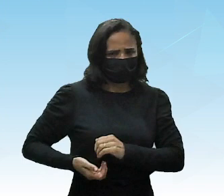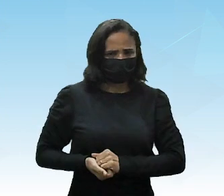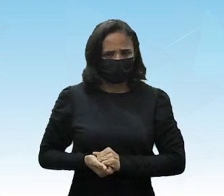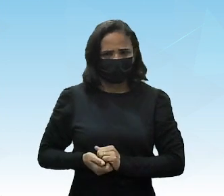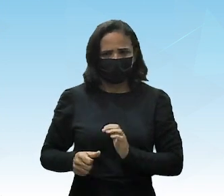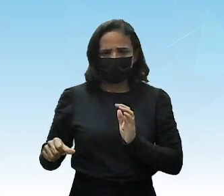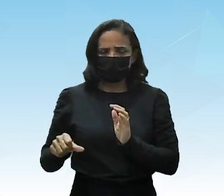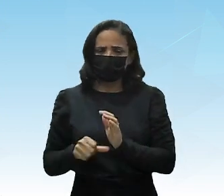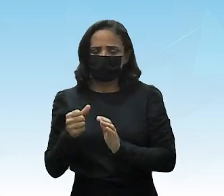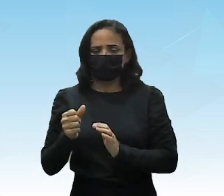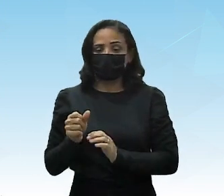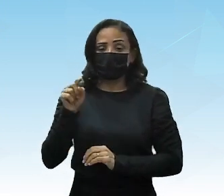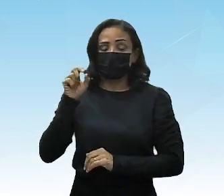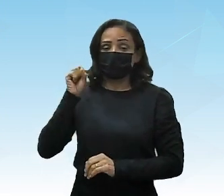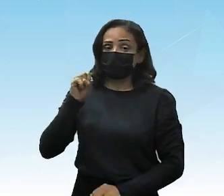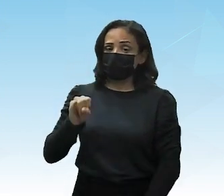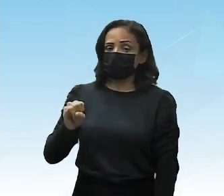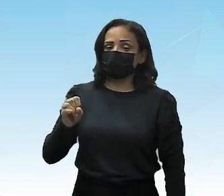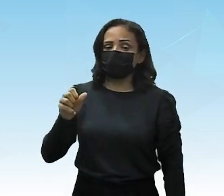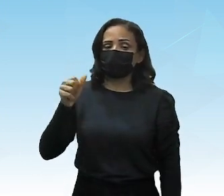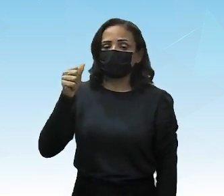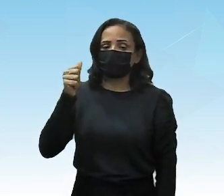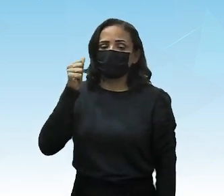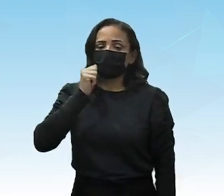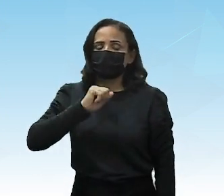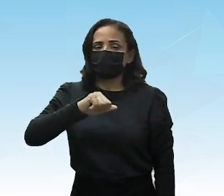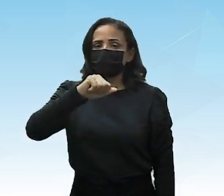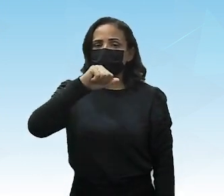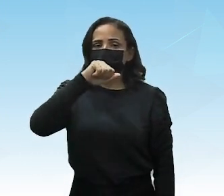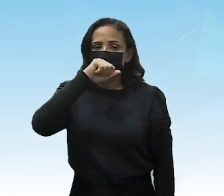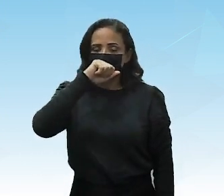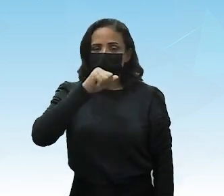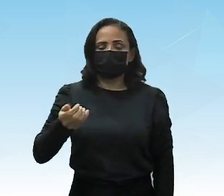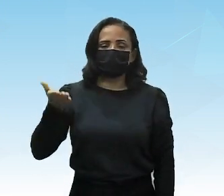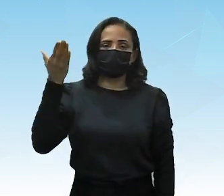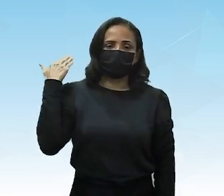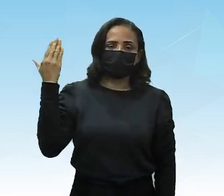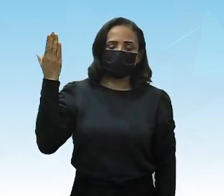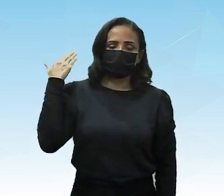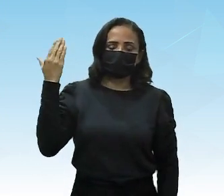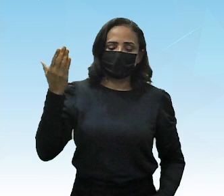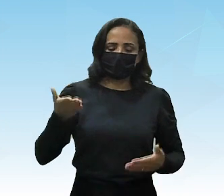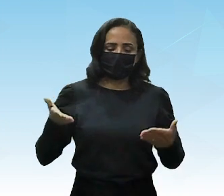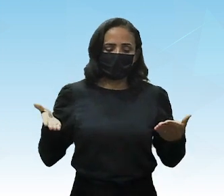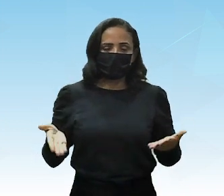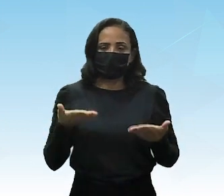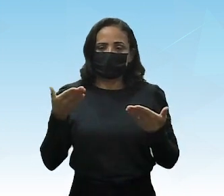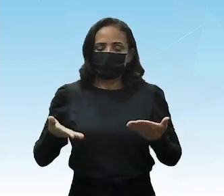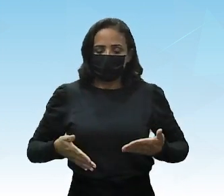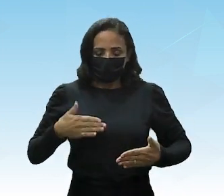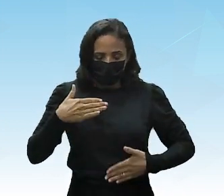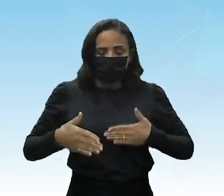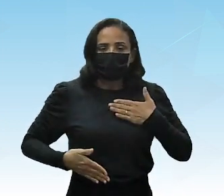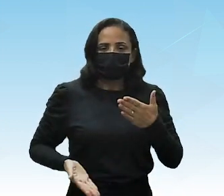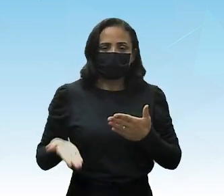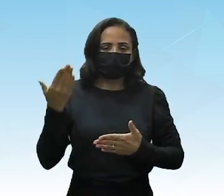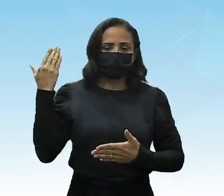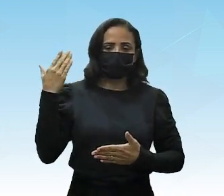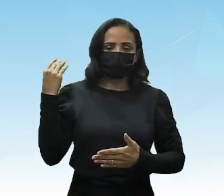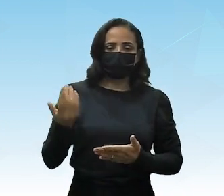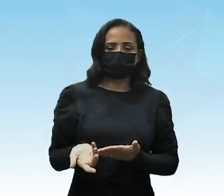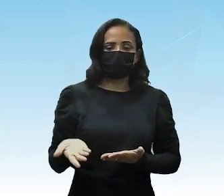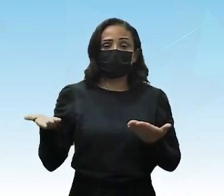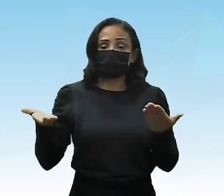ser doente é se essa mãe, ela já foi estimulada antes de ser mãe. Se essa mulher negativa, ela